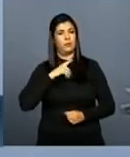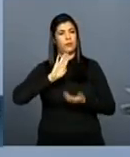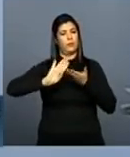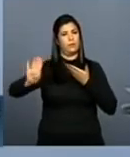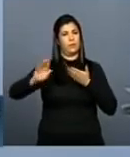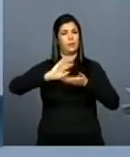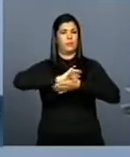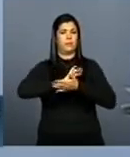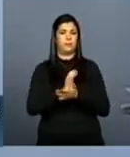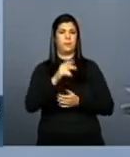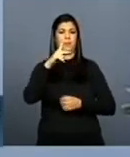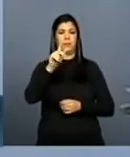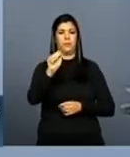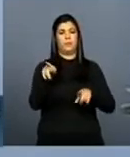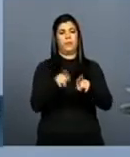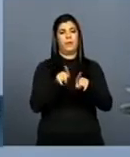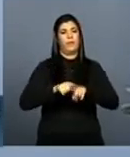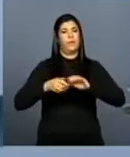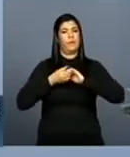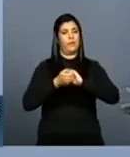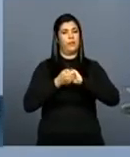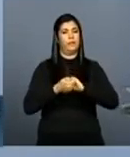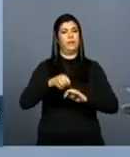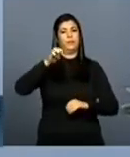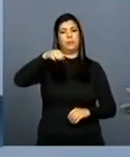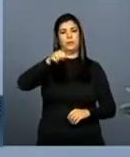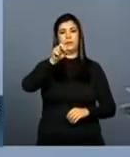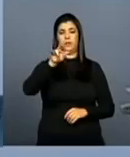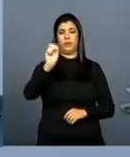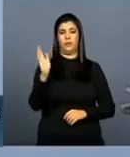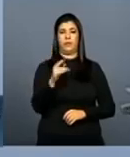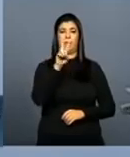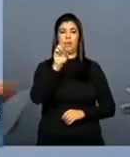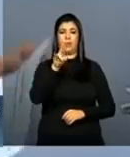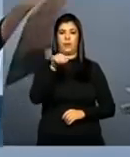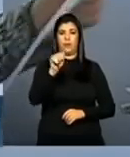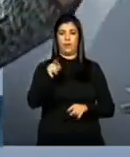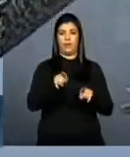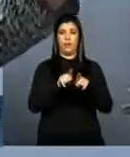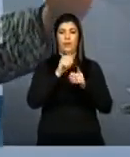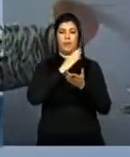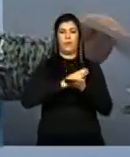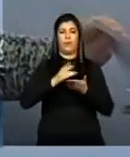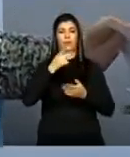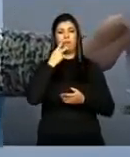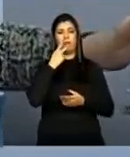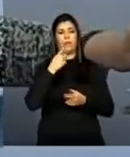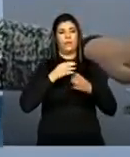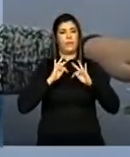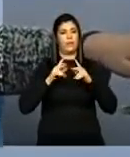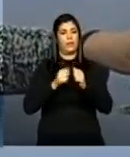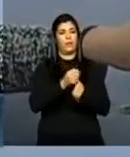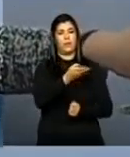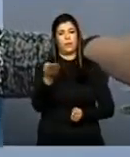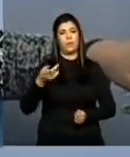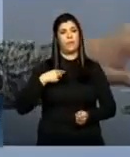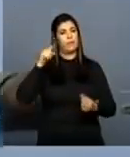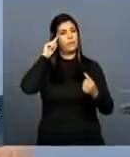PAA. E cumprimentar a Maria Verônica, representando os movimentos de mulheres trabalhadoras, que também cumprimos todas as nossas